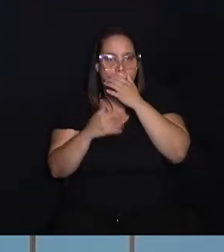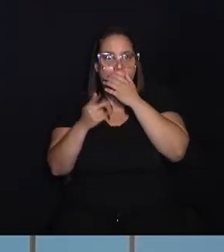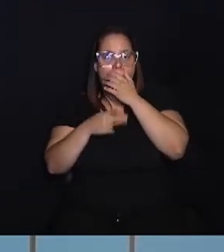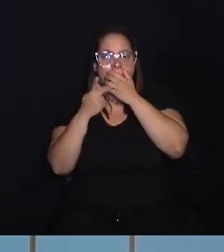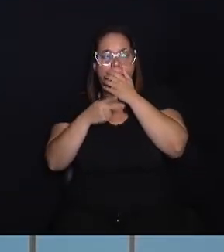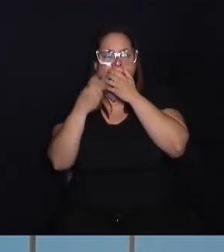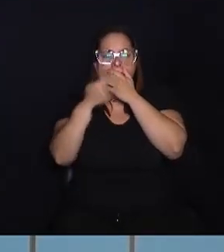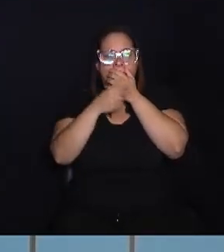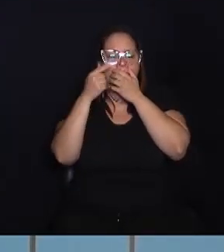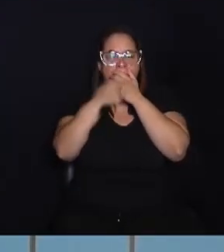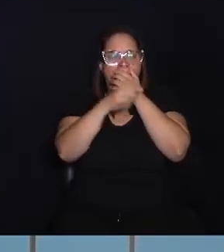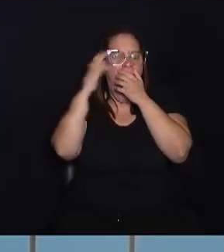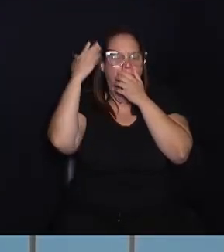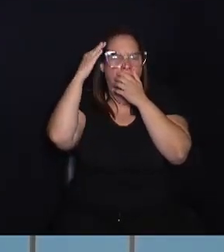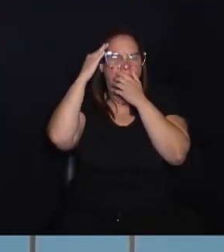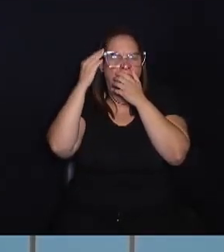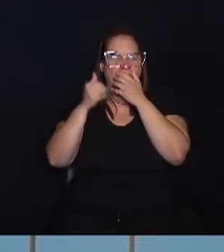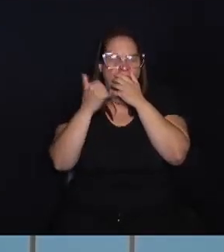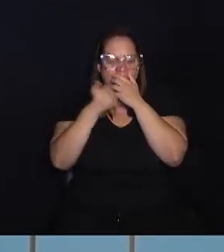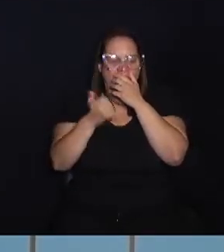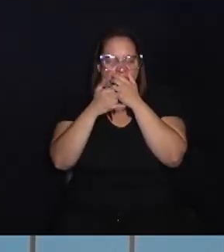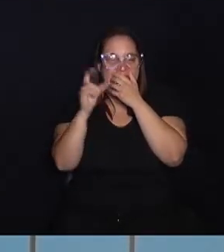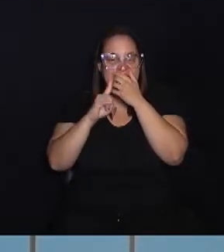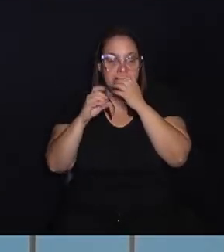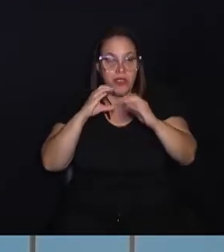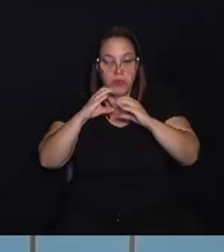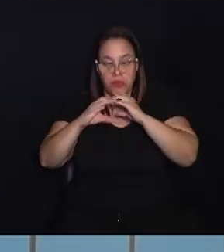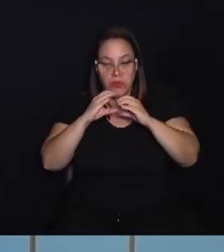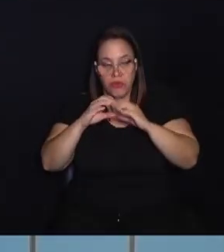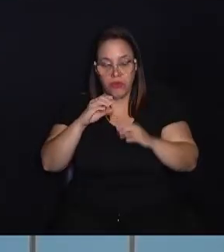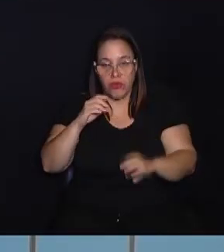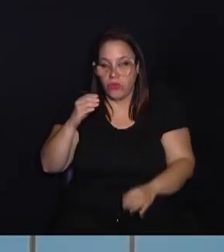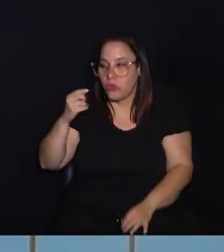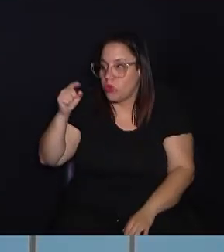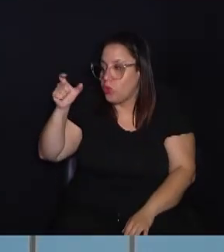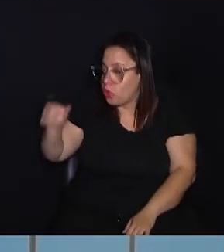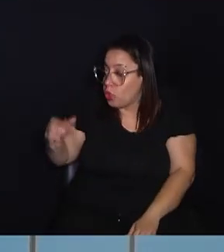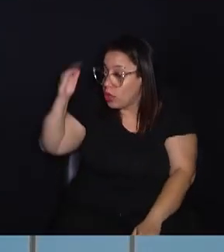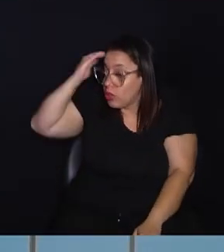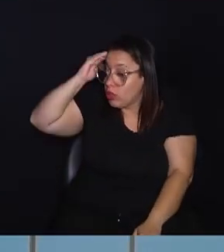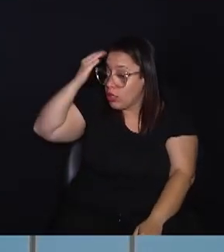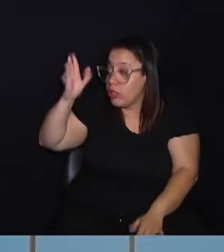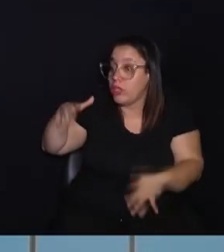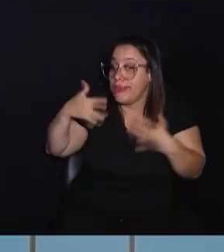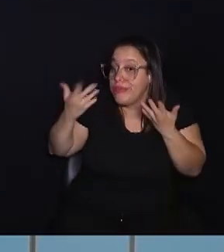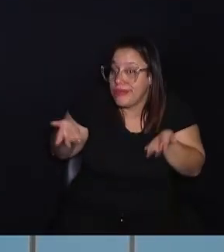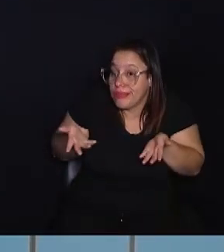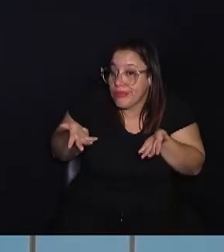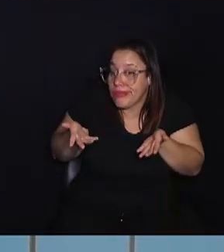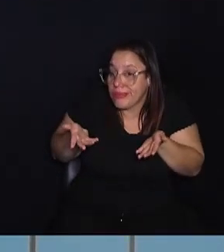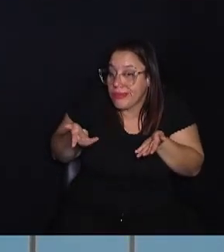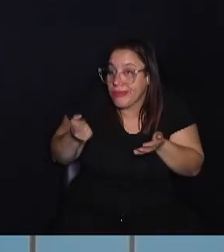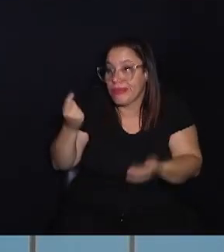outro entendeu. Eu brinco que comunicação não é o que você fala, é o que o outro entende. Né? Então, primeira coisa que os